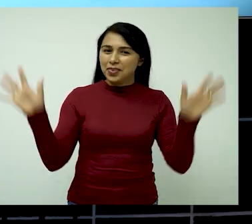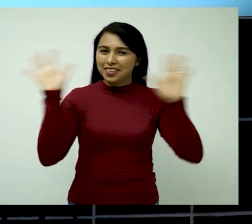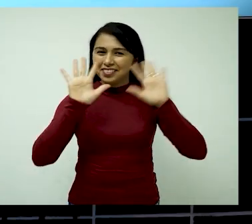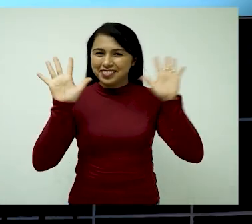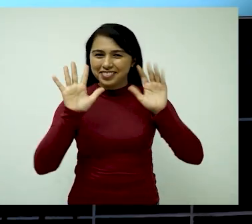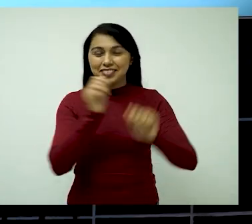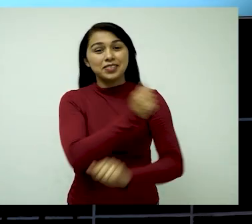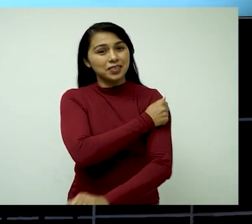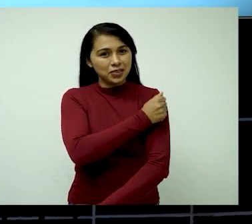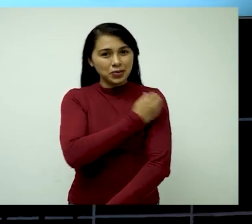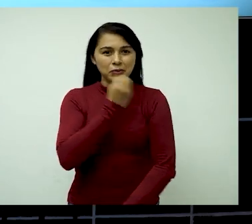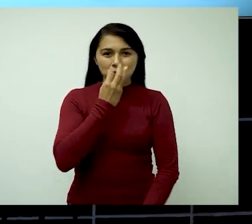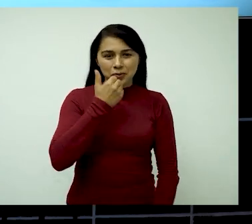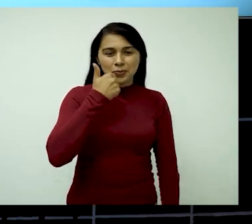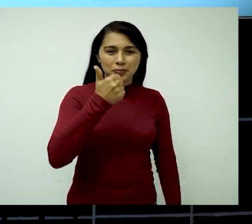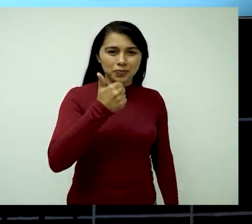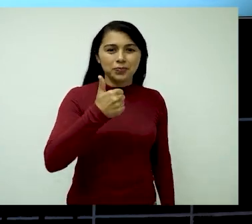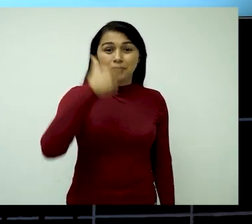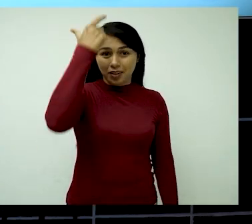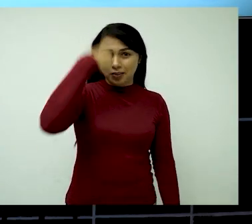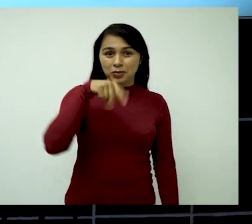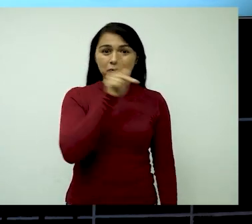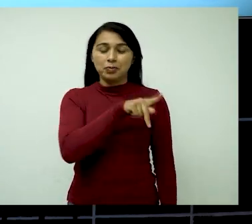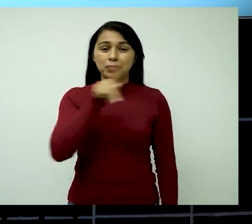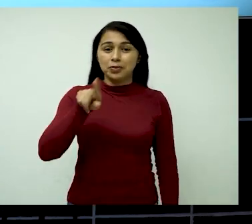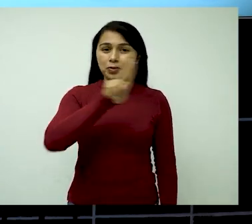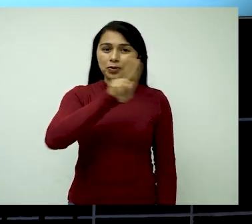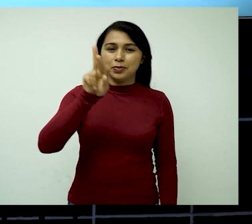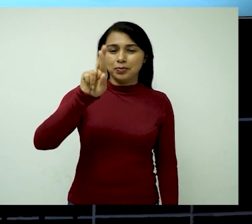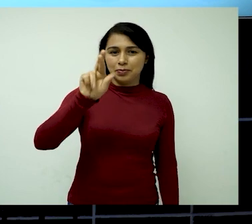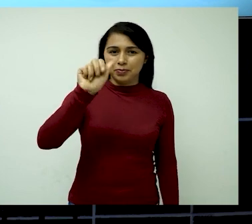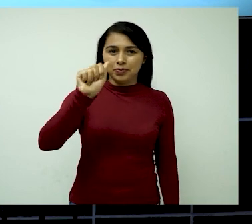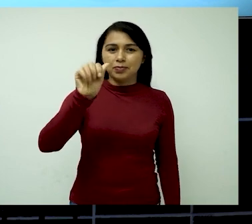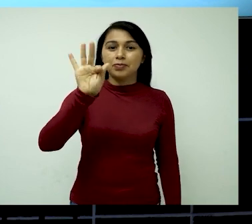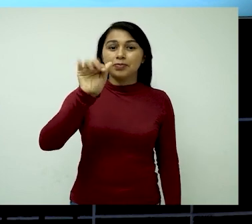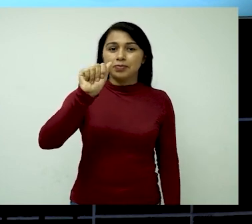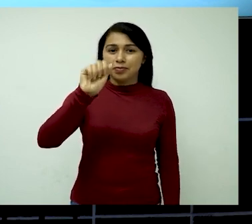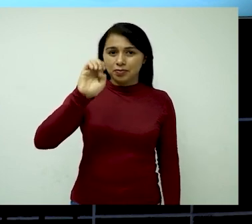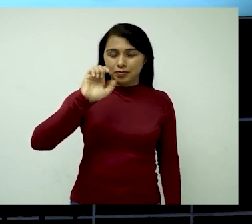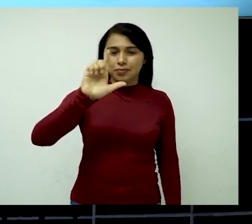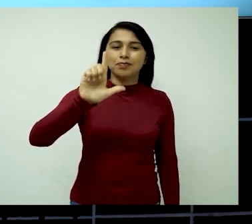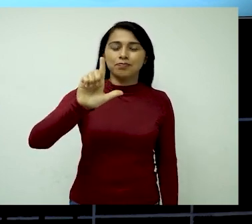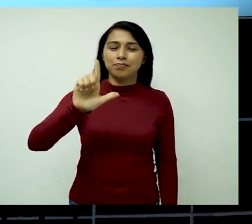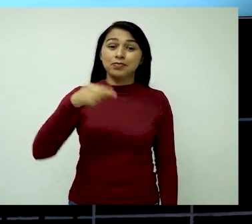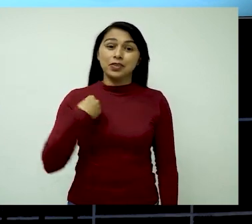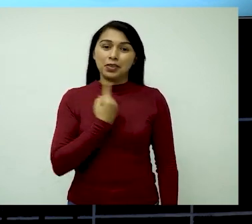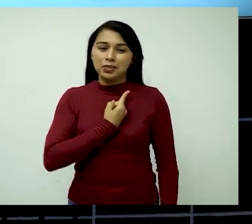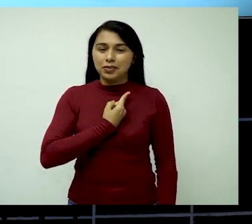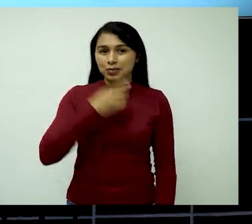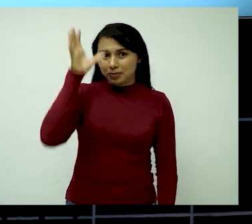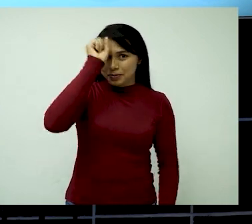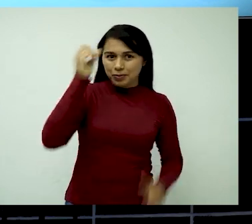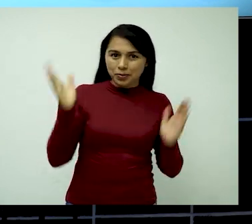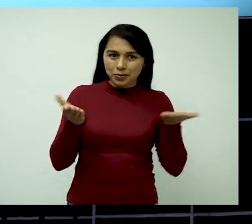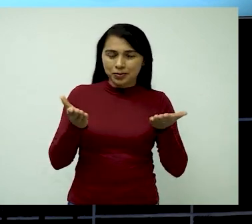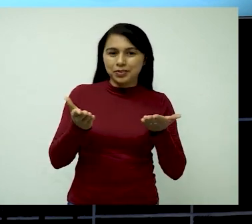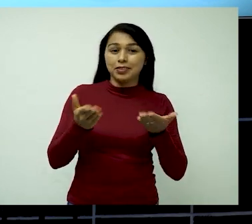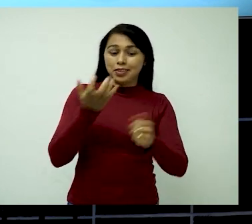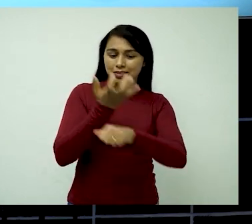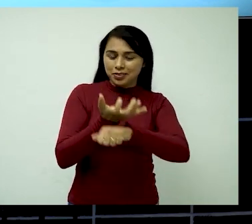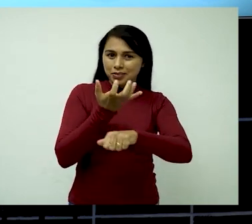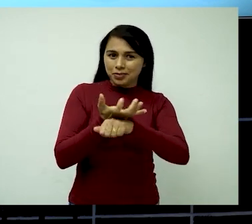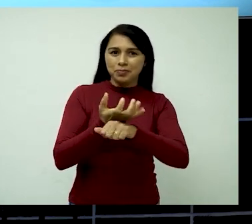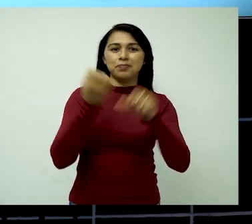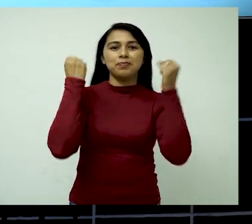Olá, alunos, tudo bem? Eu me chamo professor Rafael e nós vamos trabalhar a disciplina de Educação Física. Sim,